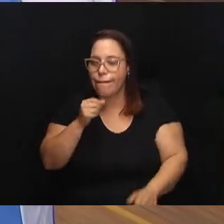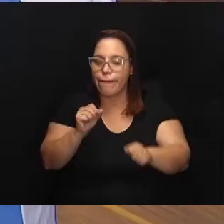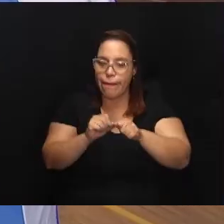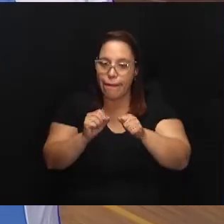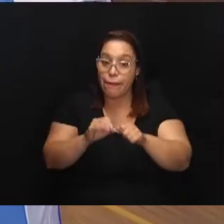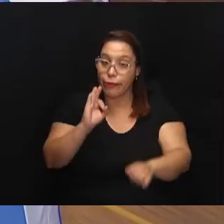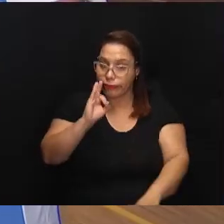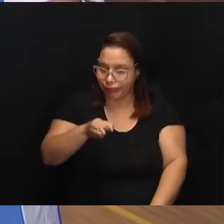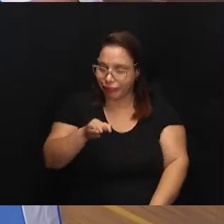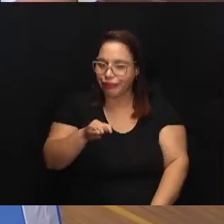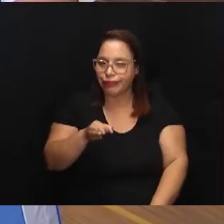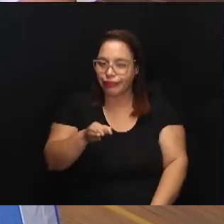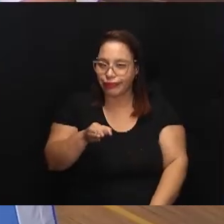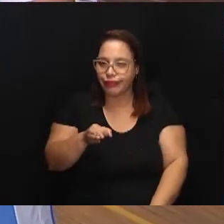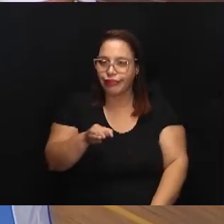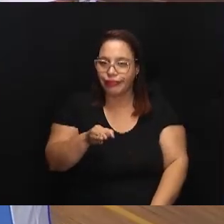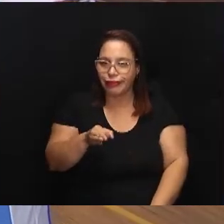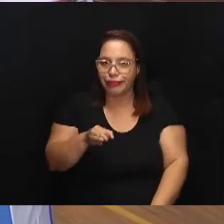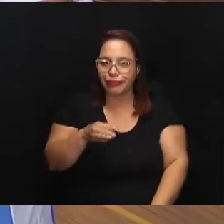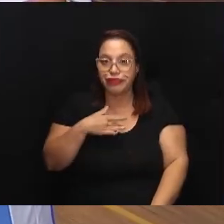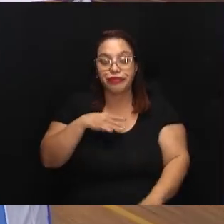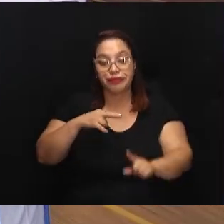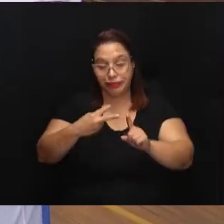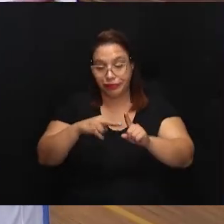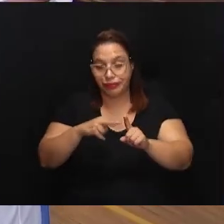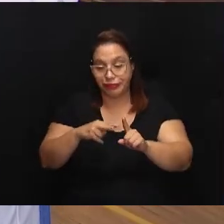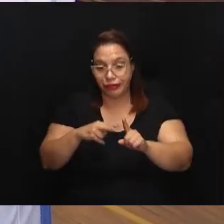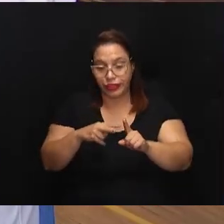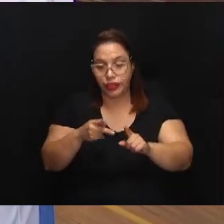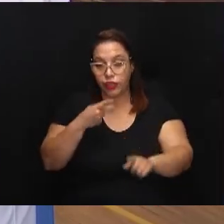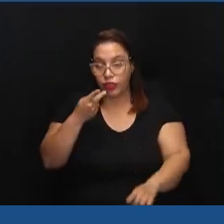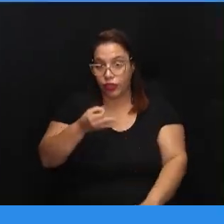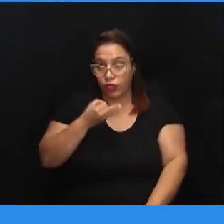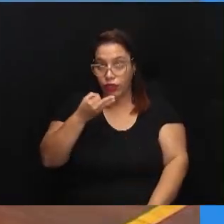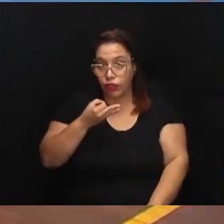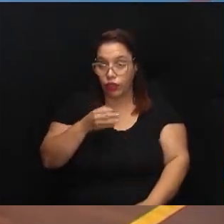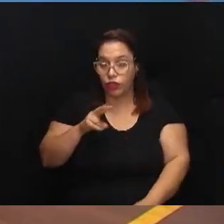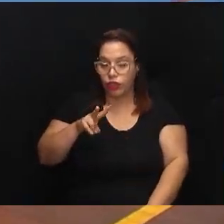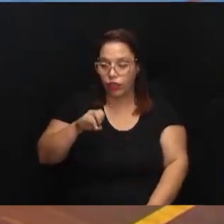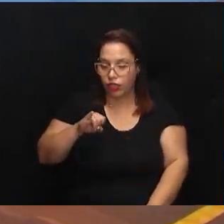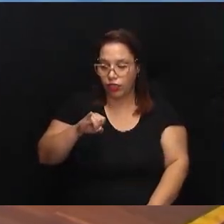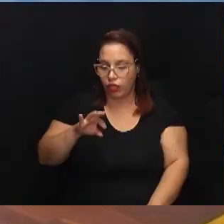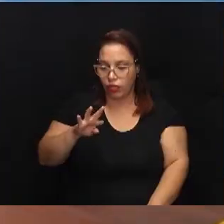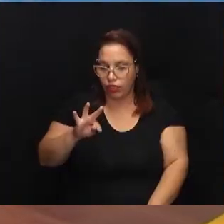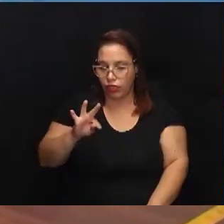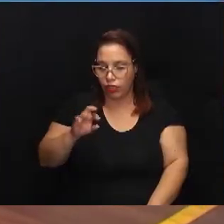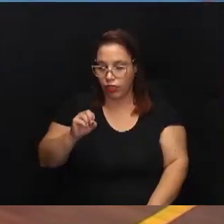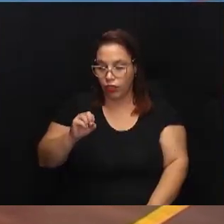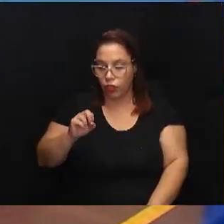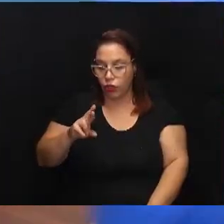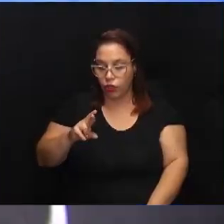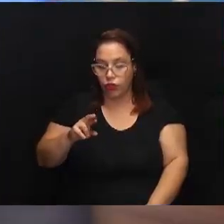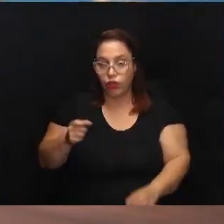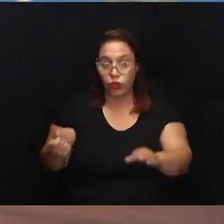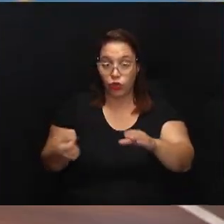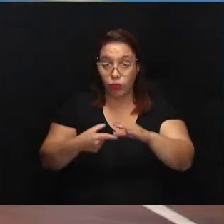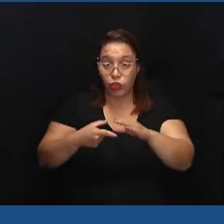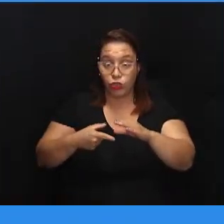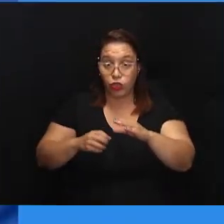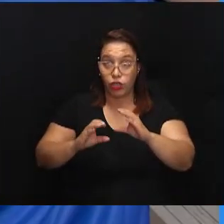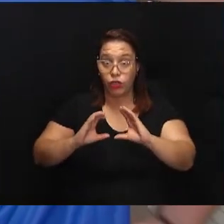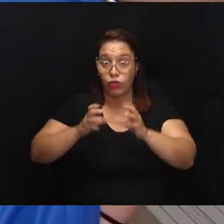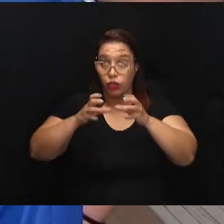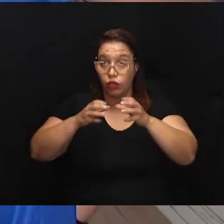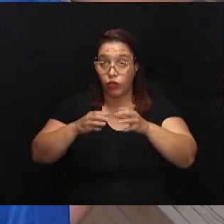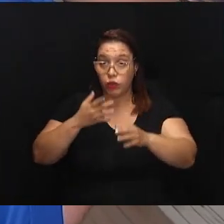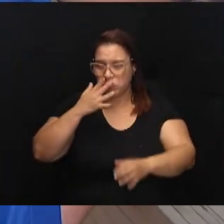fazendo valer, né? Então, acho que na minha concepção as grandes potências são essas. Vitor deixou de lado as chuteiras para jogar vôlei. Quando